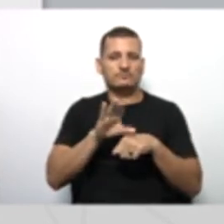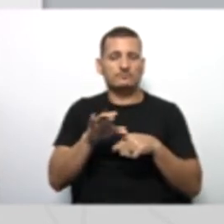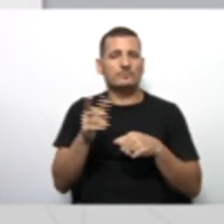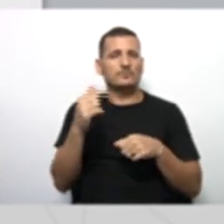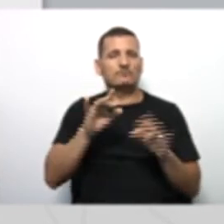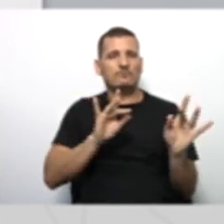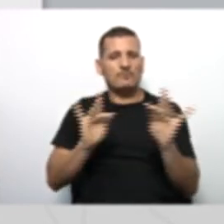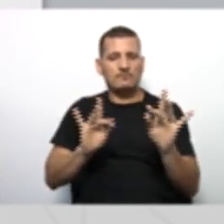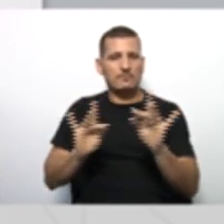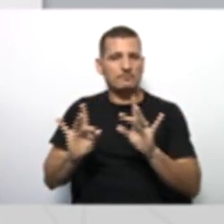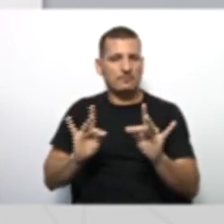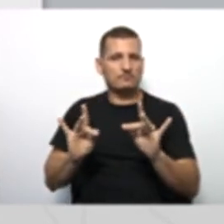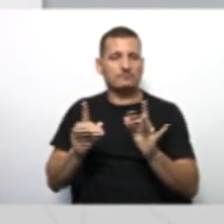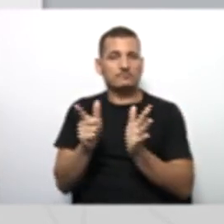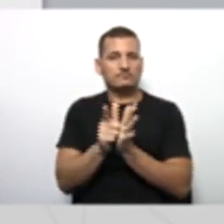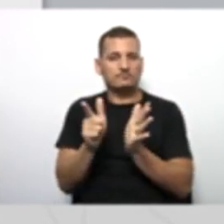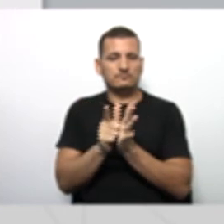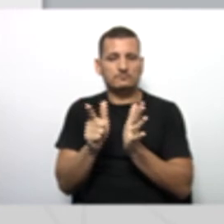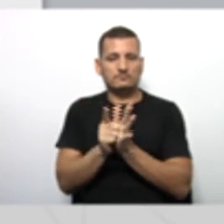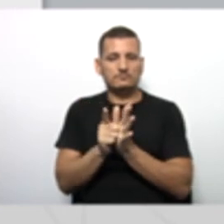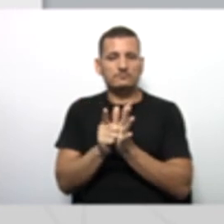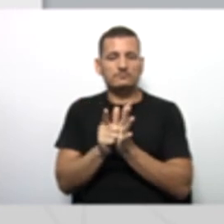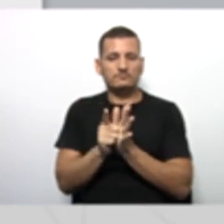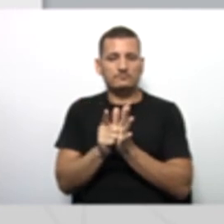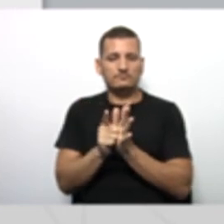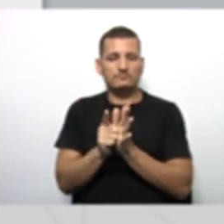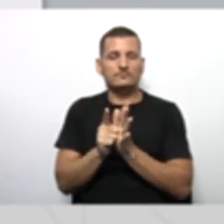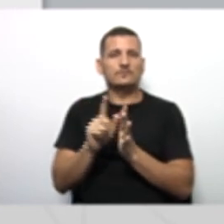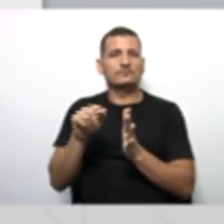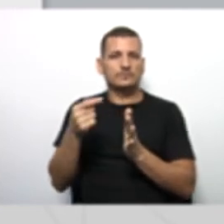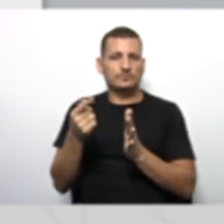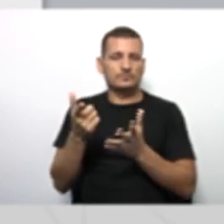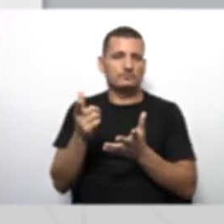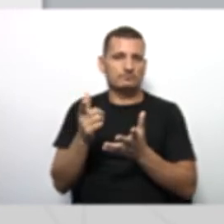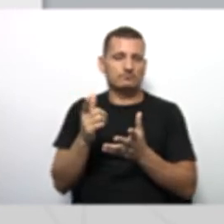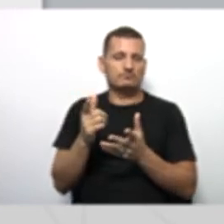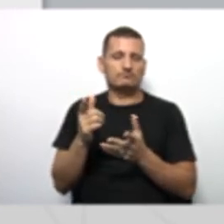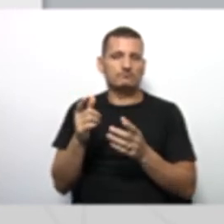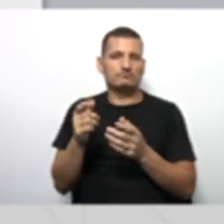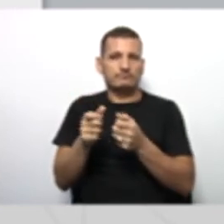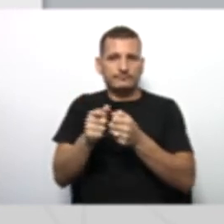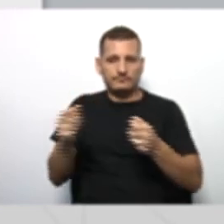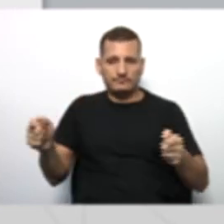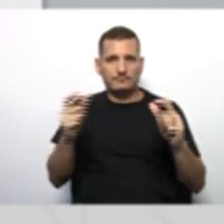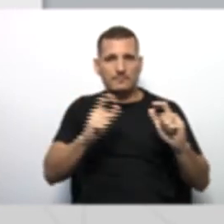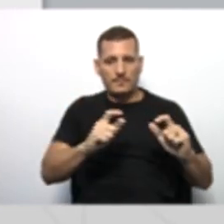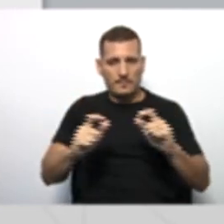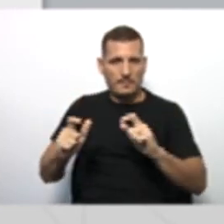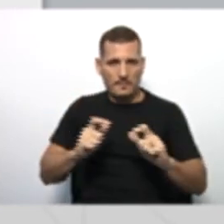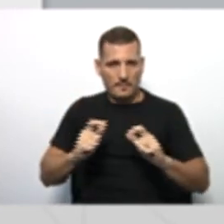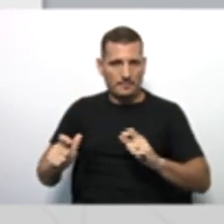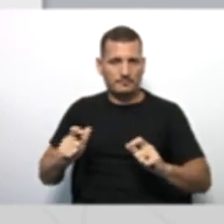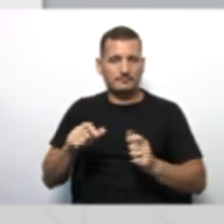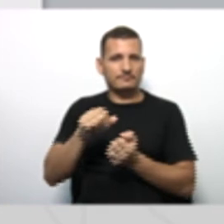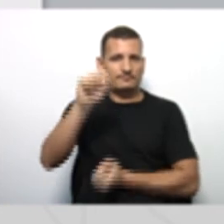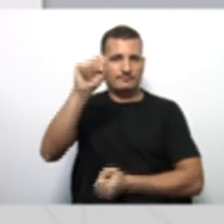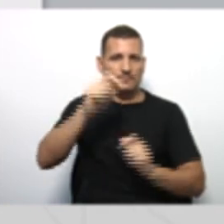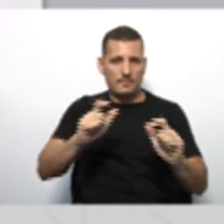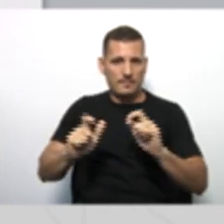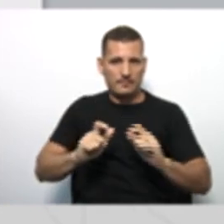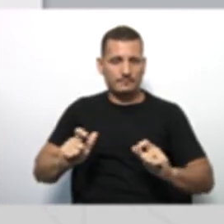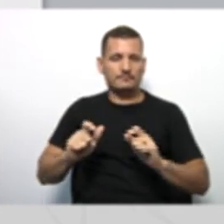Por que a gente vai fazer a festa? Essa é a resposta que vocês têm que colocar. Então, por que a gente vai fazer? Porque a gente está